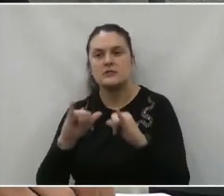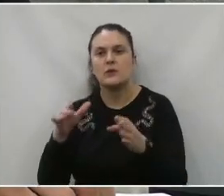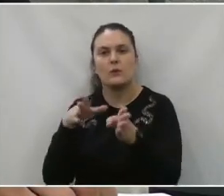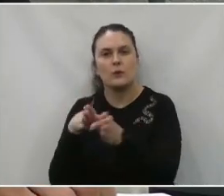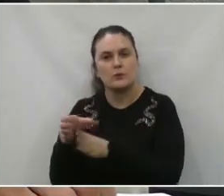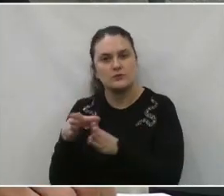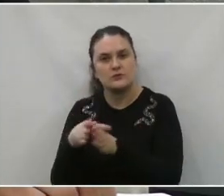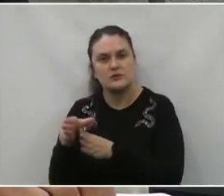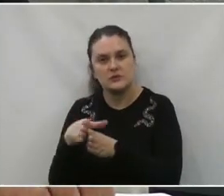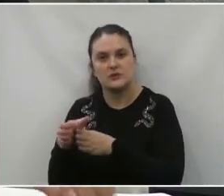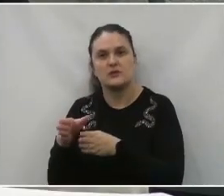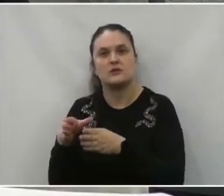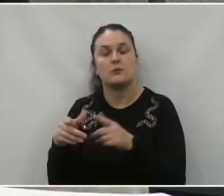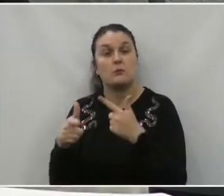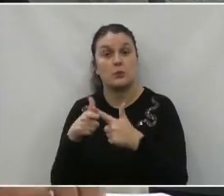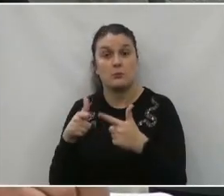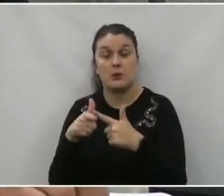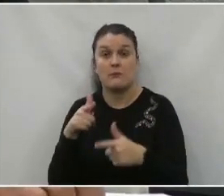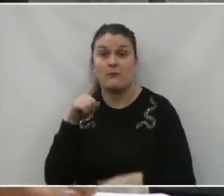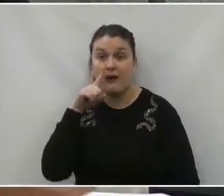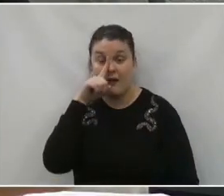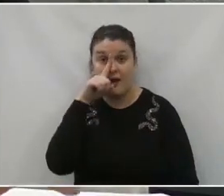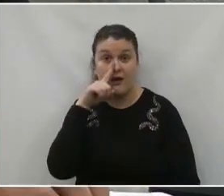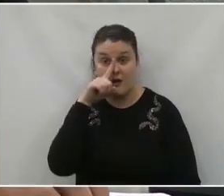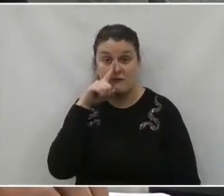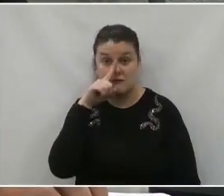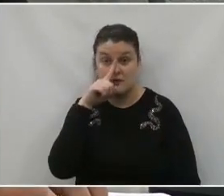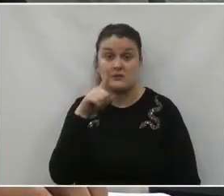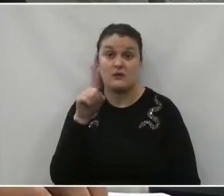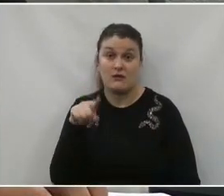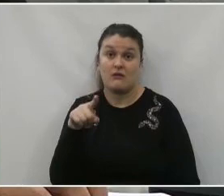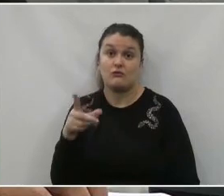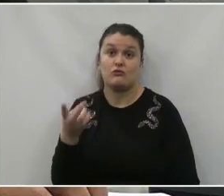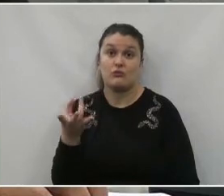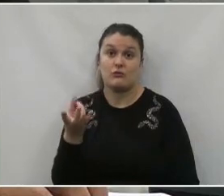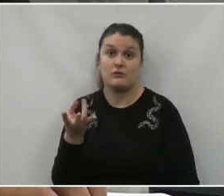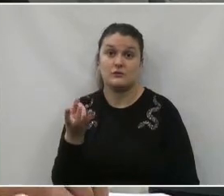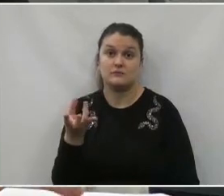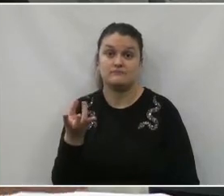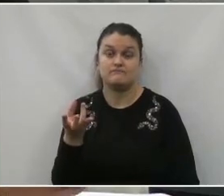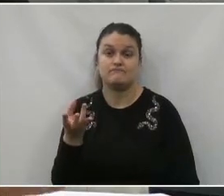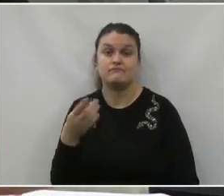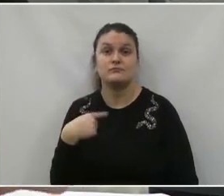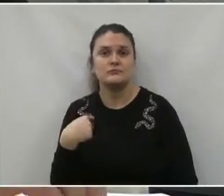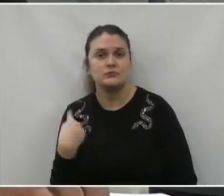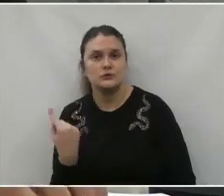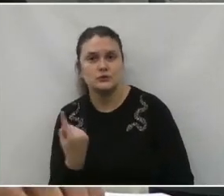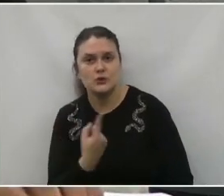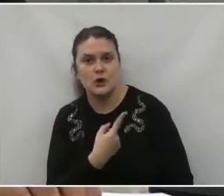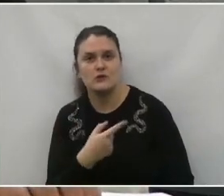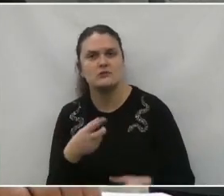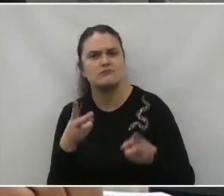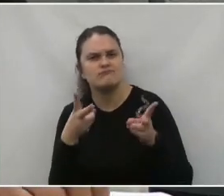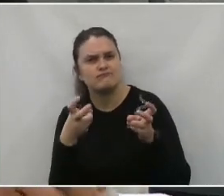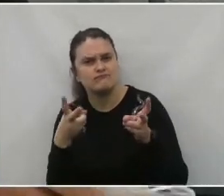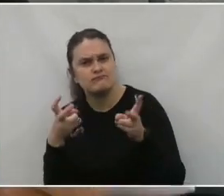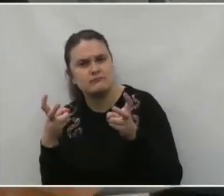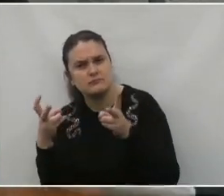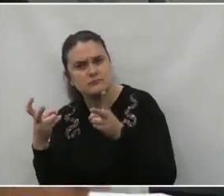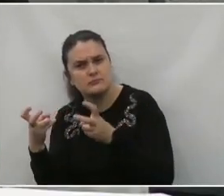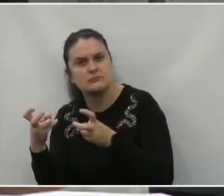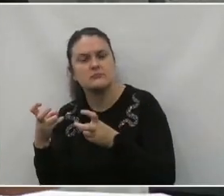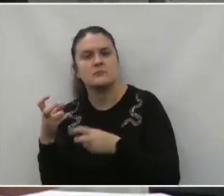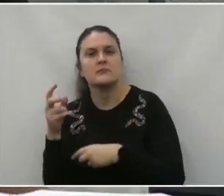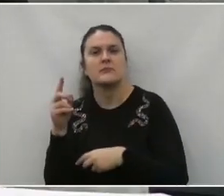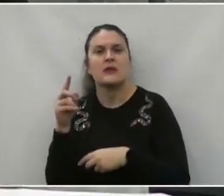prevenção a esse problema tão grave que é as drogas, e que nós estamos observando